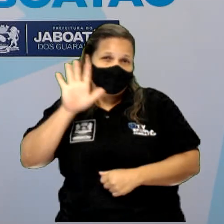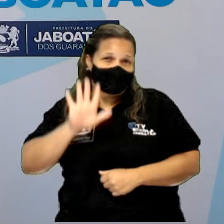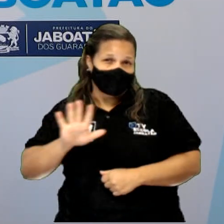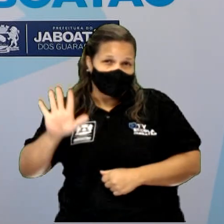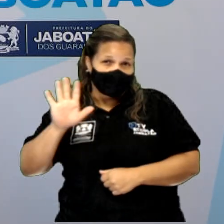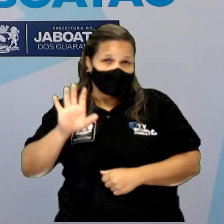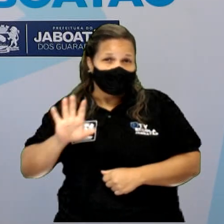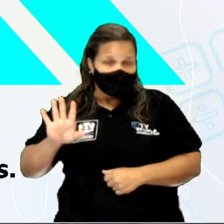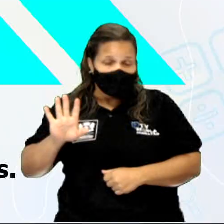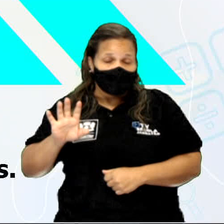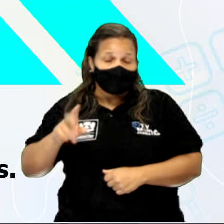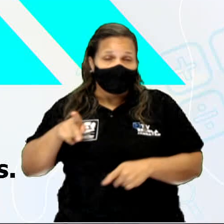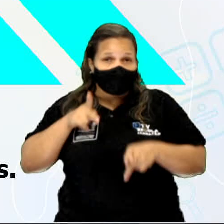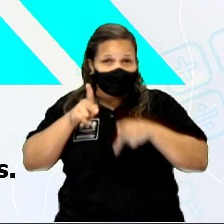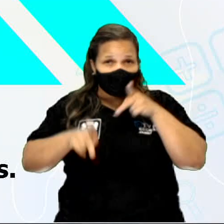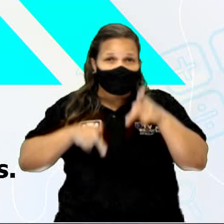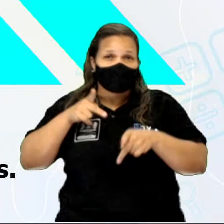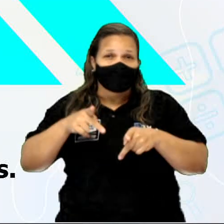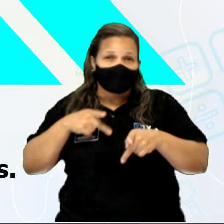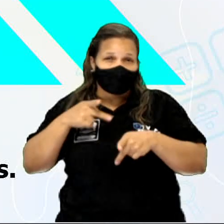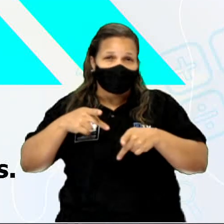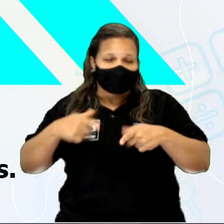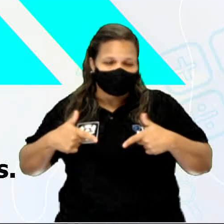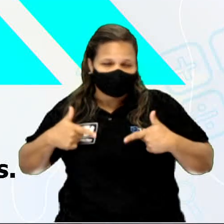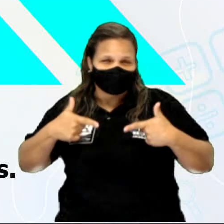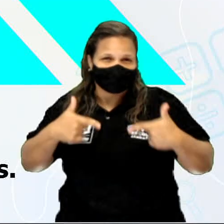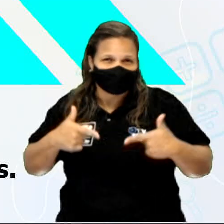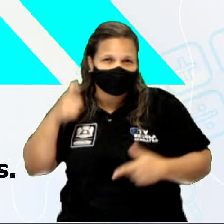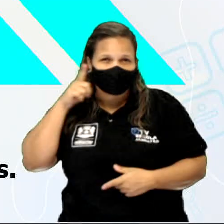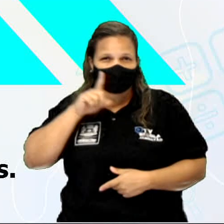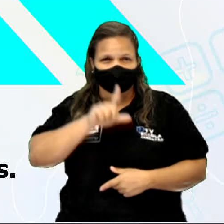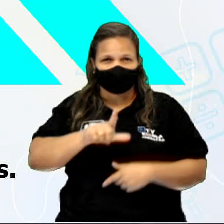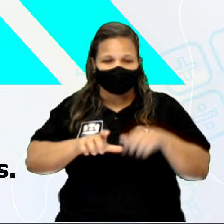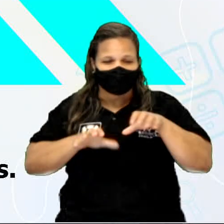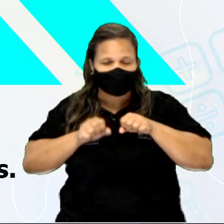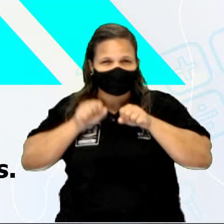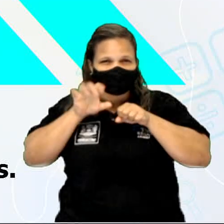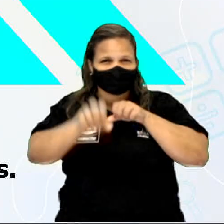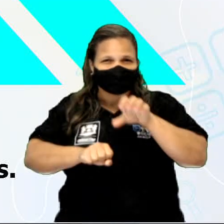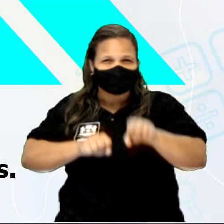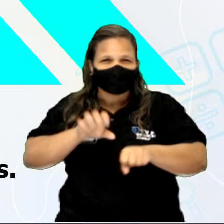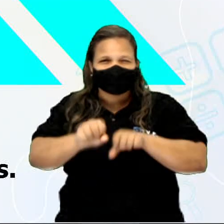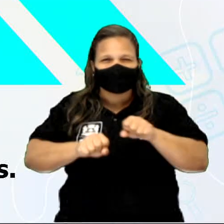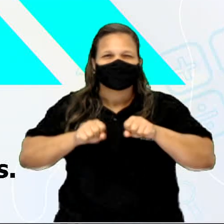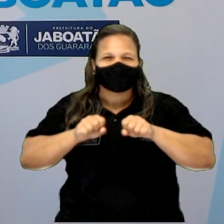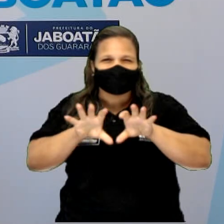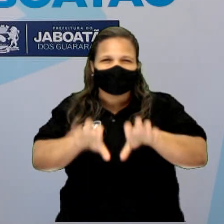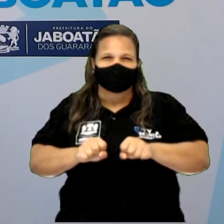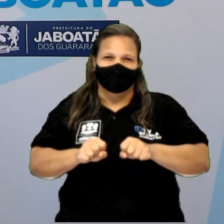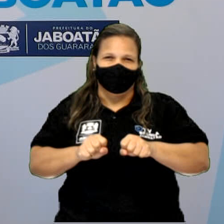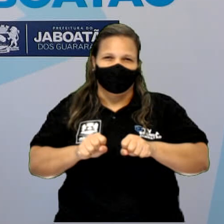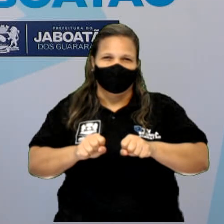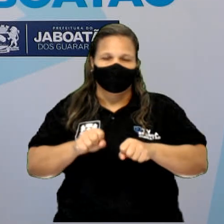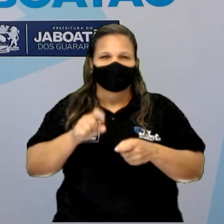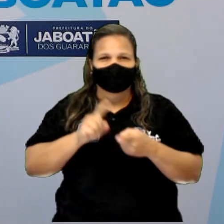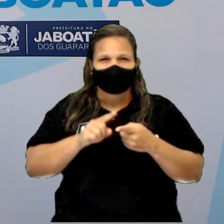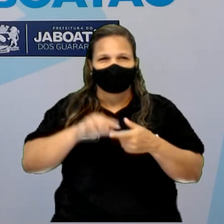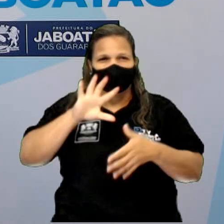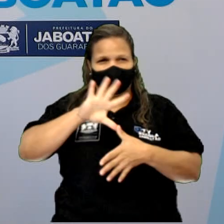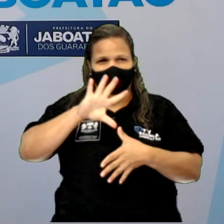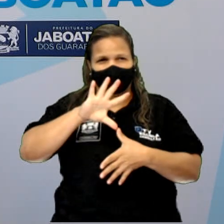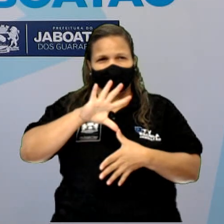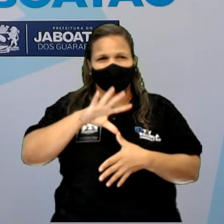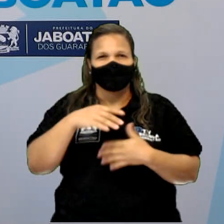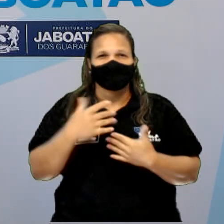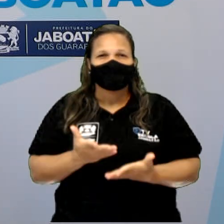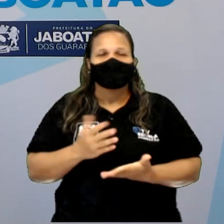espanhóis. Os últimos são as divisões que existiam entre os nativos. Os próprios astecas, eles dominavam povos